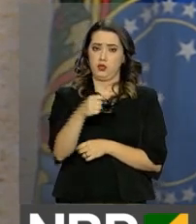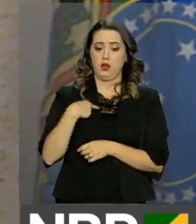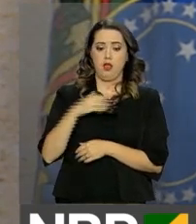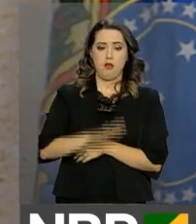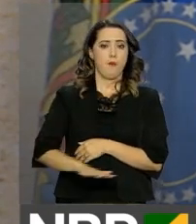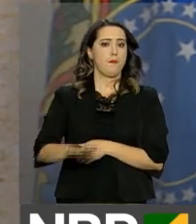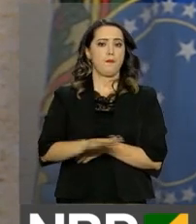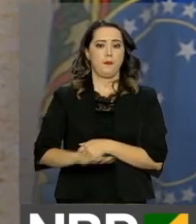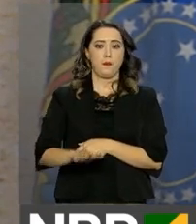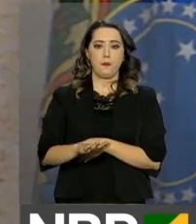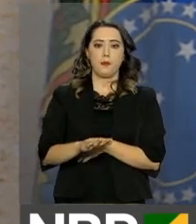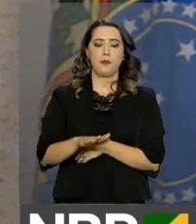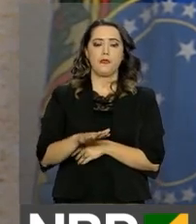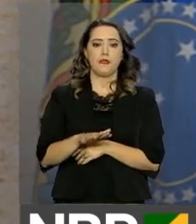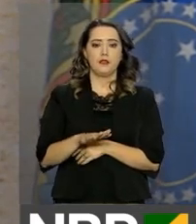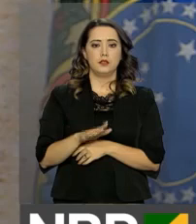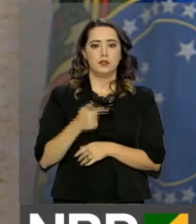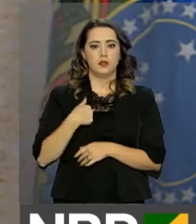né? Garotinho, em